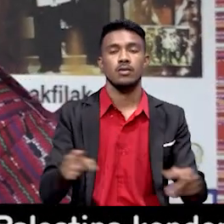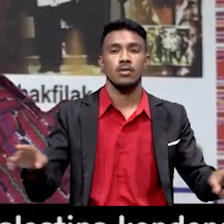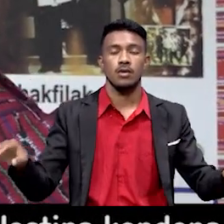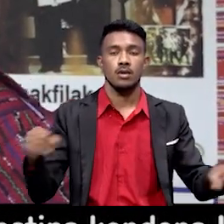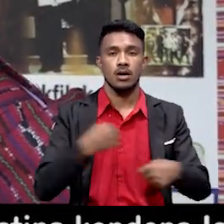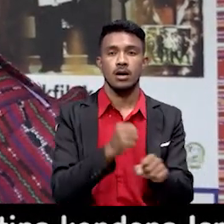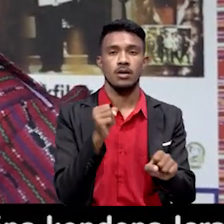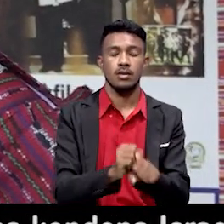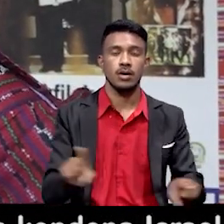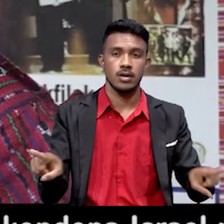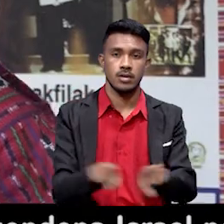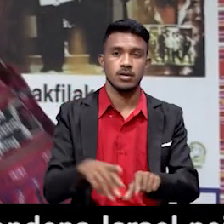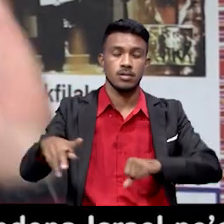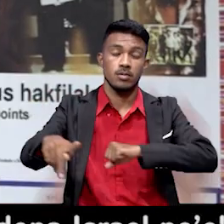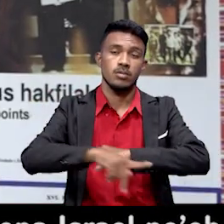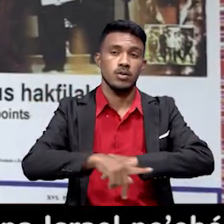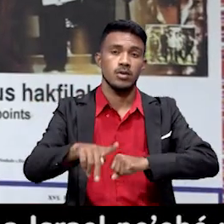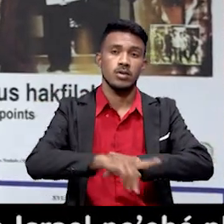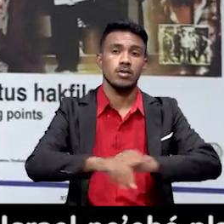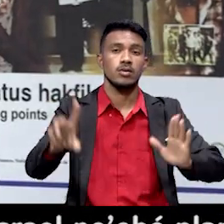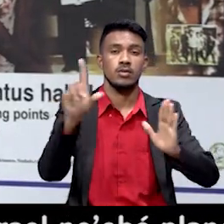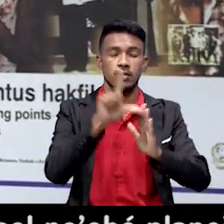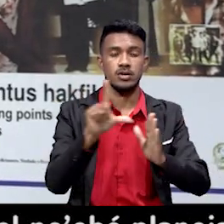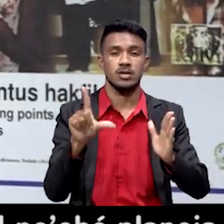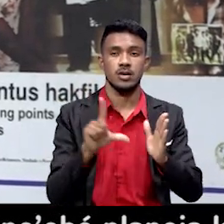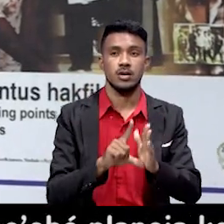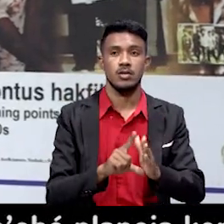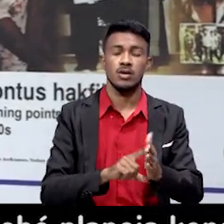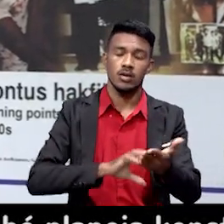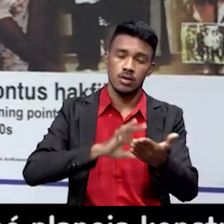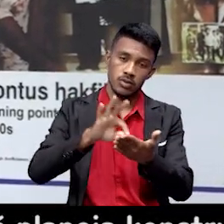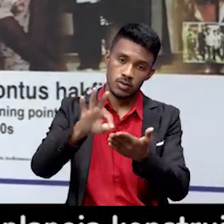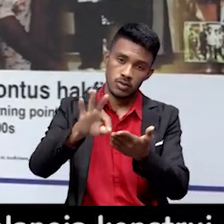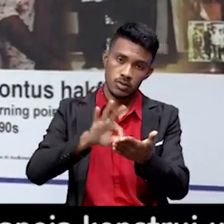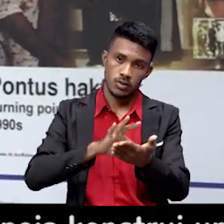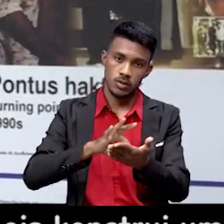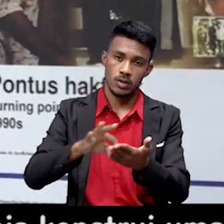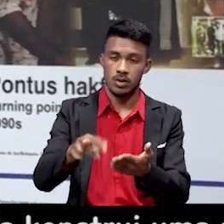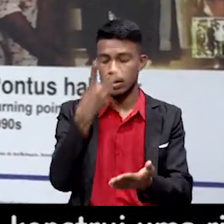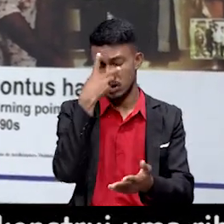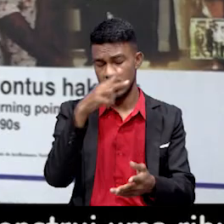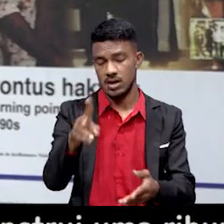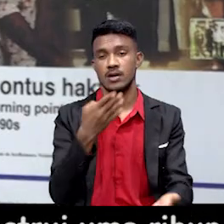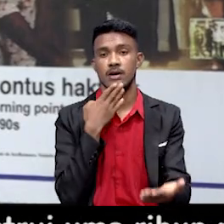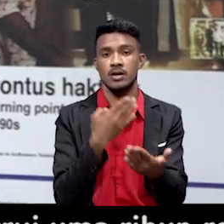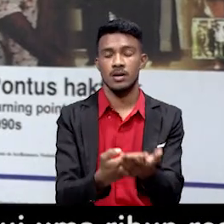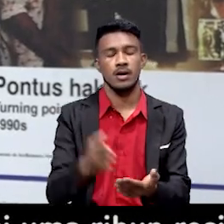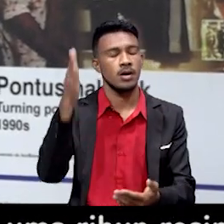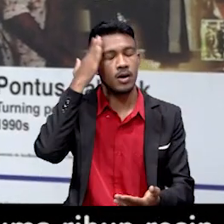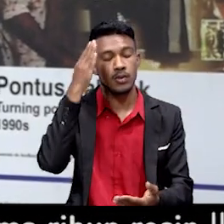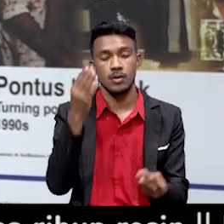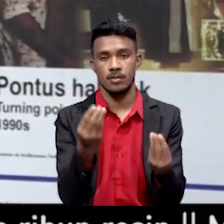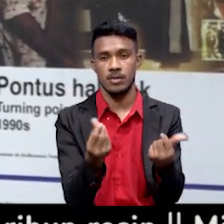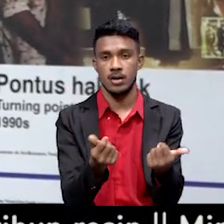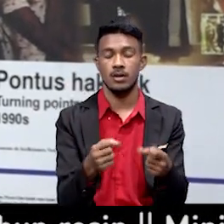politiku, nuda legislador suka etu konsiderasaun oi.